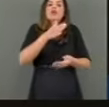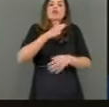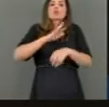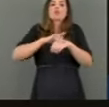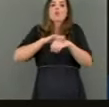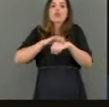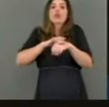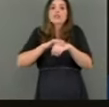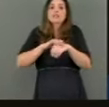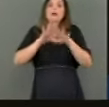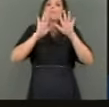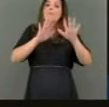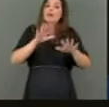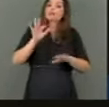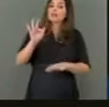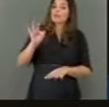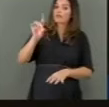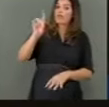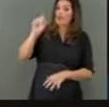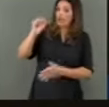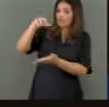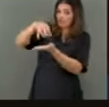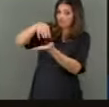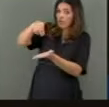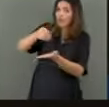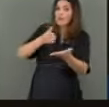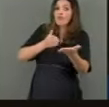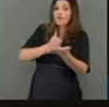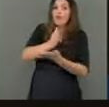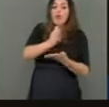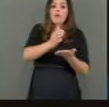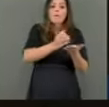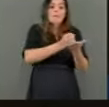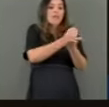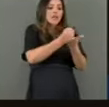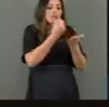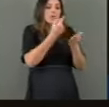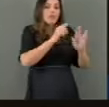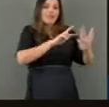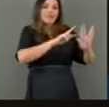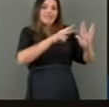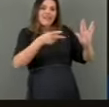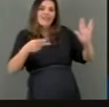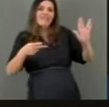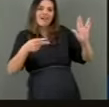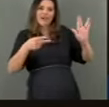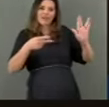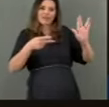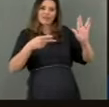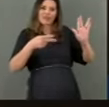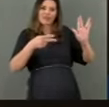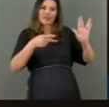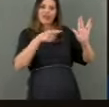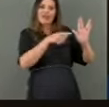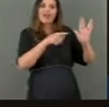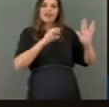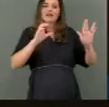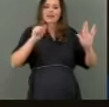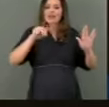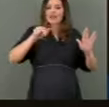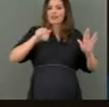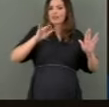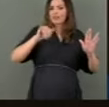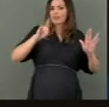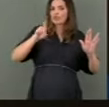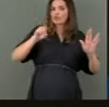No entanto, ele aprovou medicamento derivado da cannabis, o canabidiol, e três